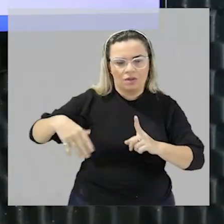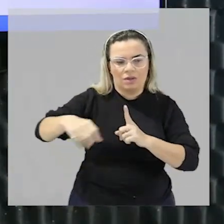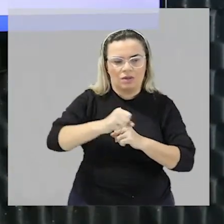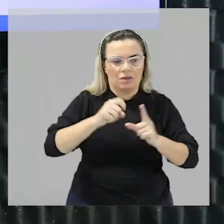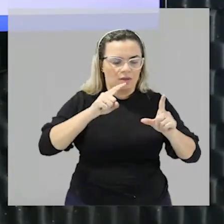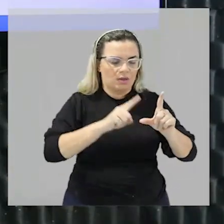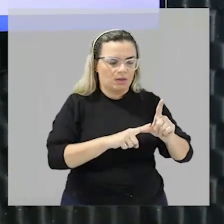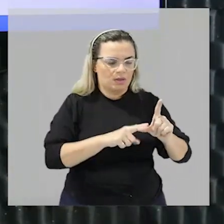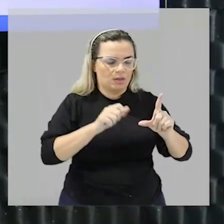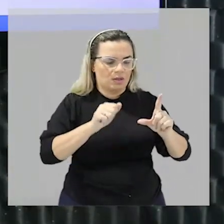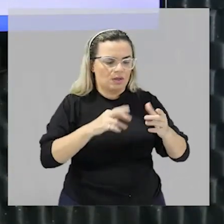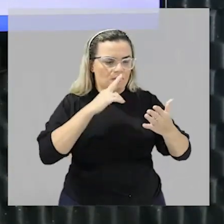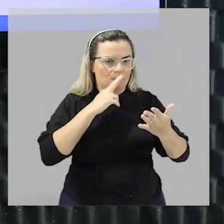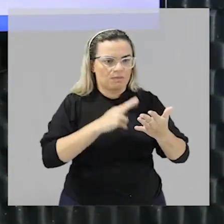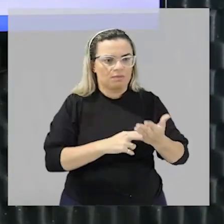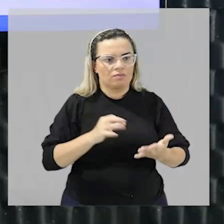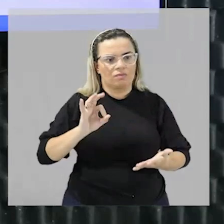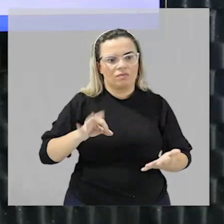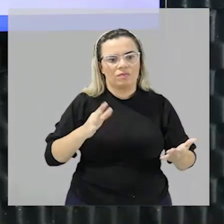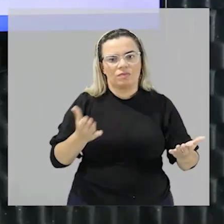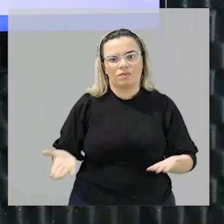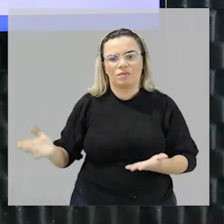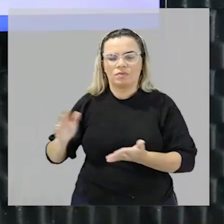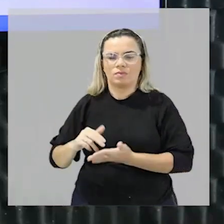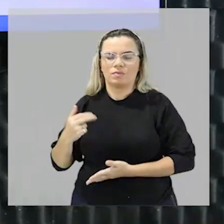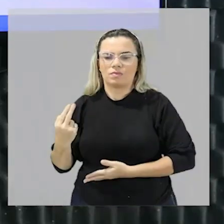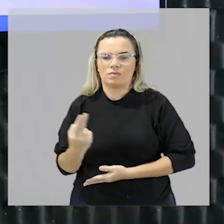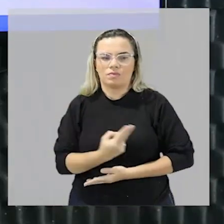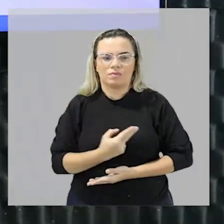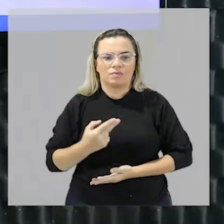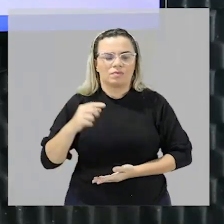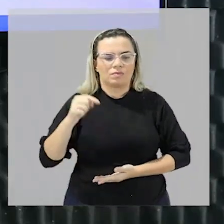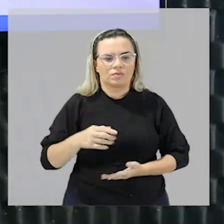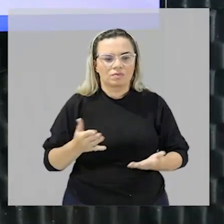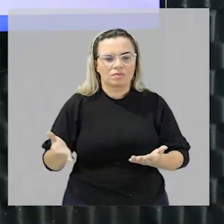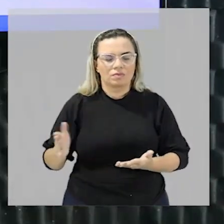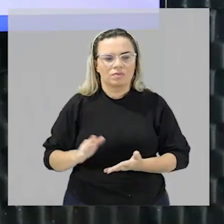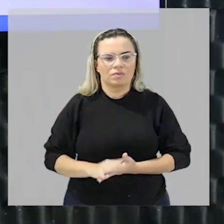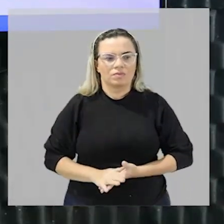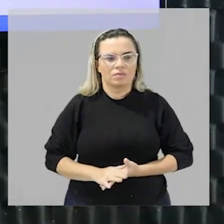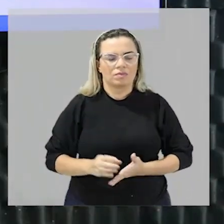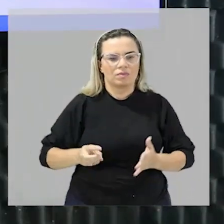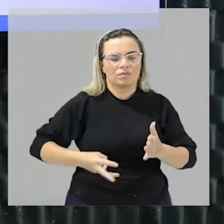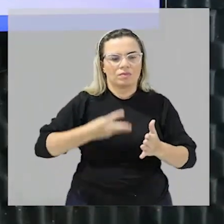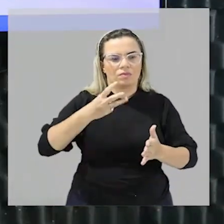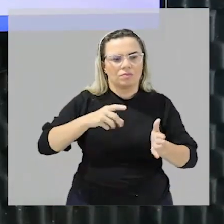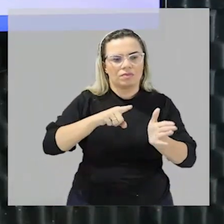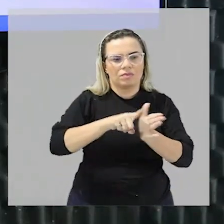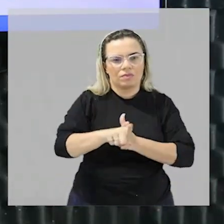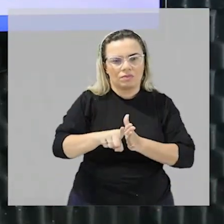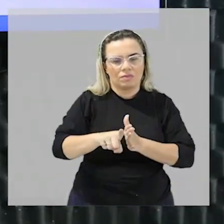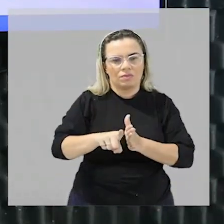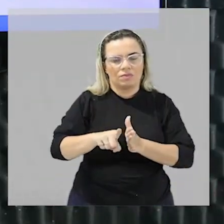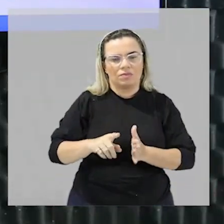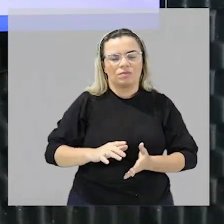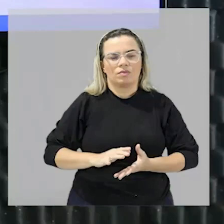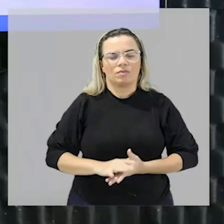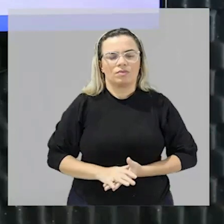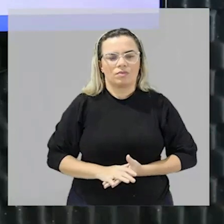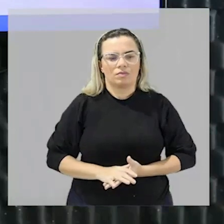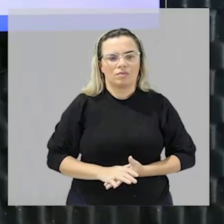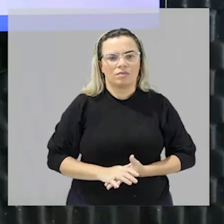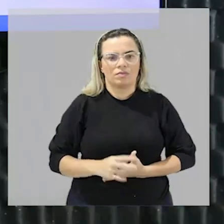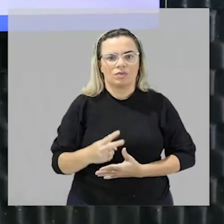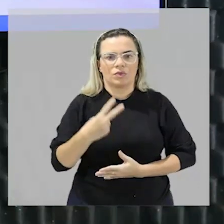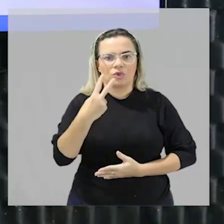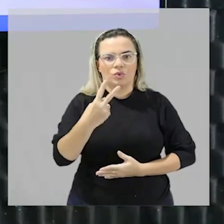A, certo? E aqui nós temos a nossa terceira questão, nosso terceiro item em questão, que são